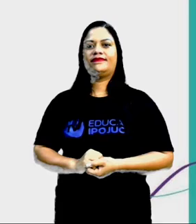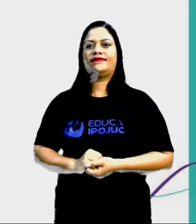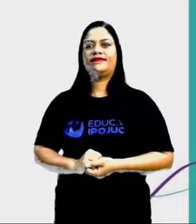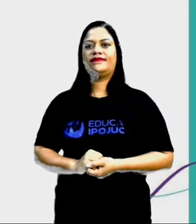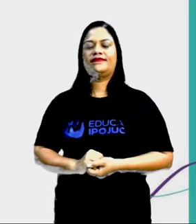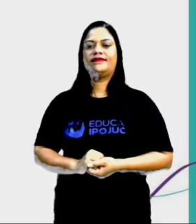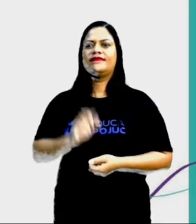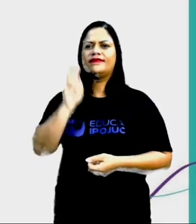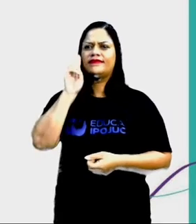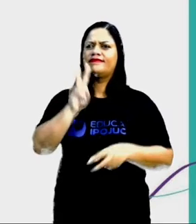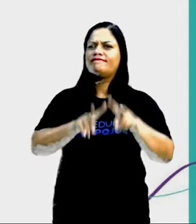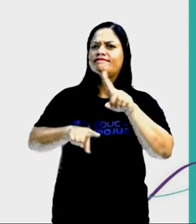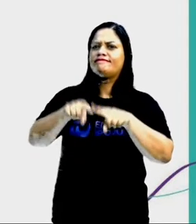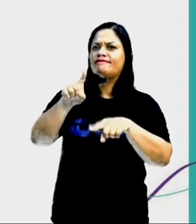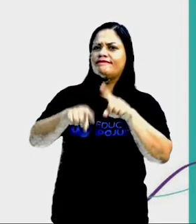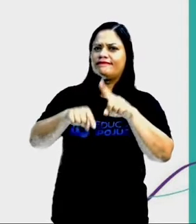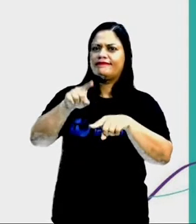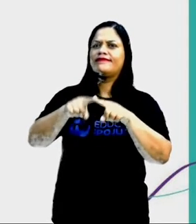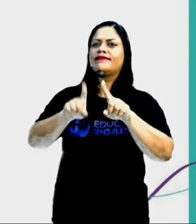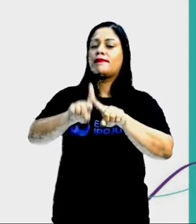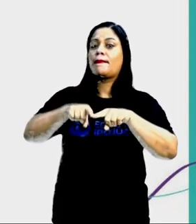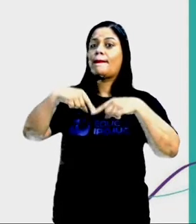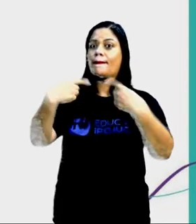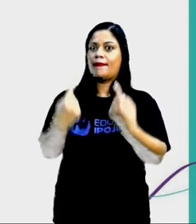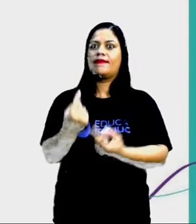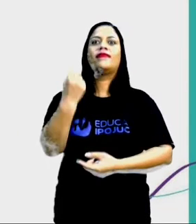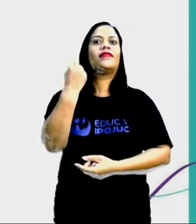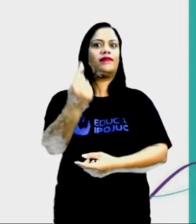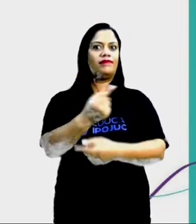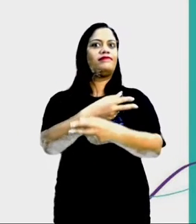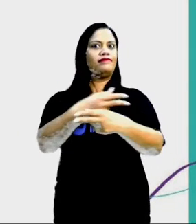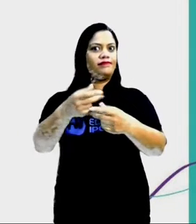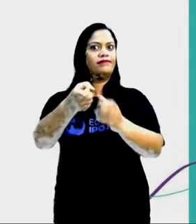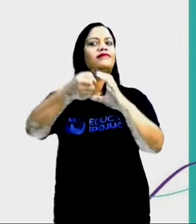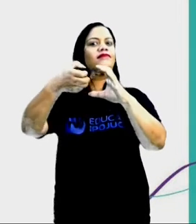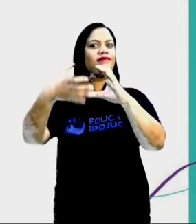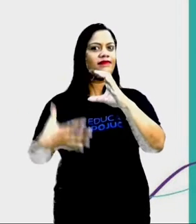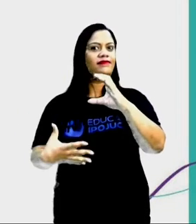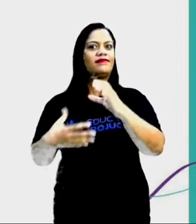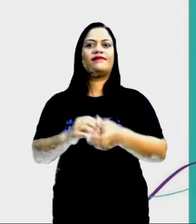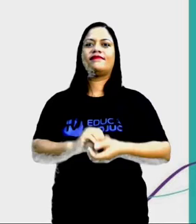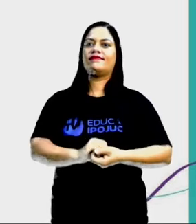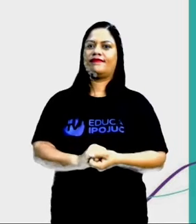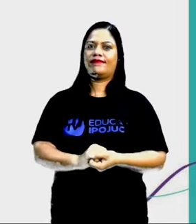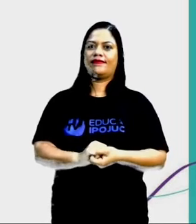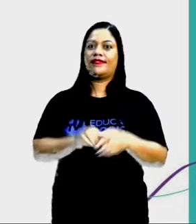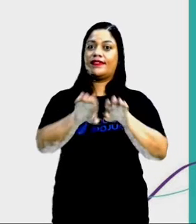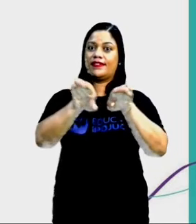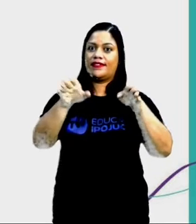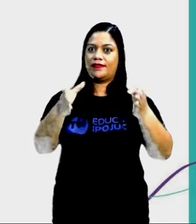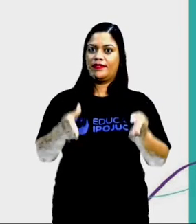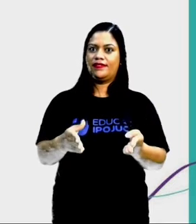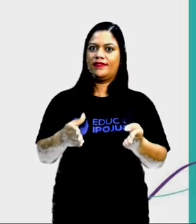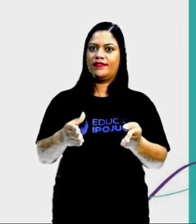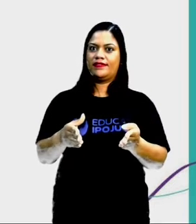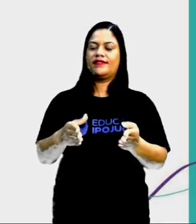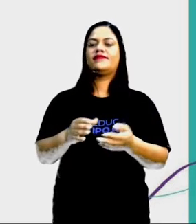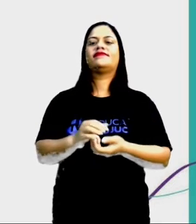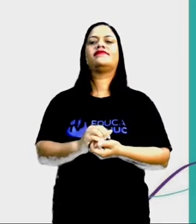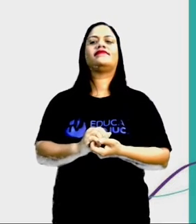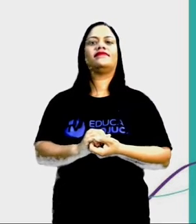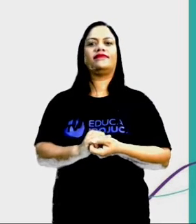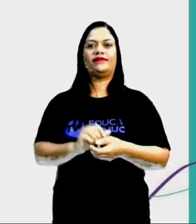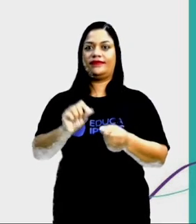Há objetos feitos com mais de um material. A mesa. Esta